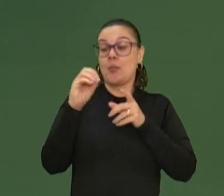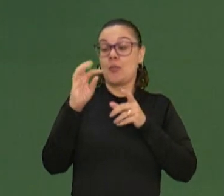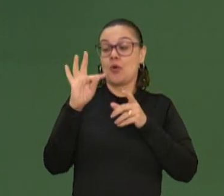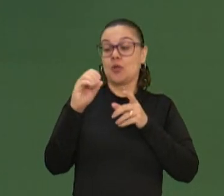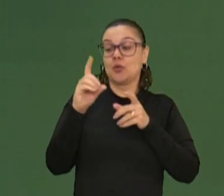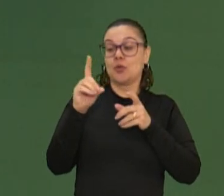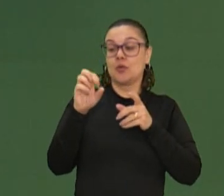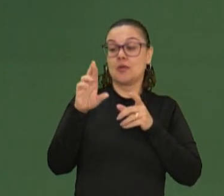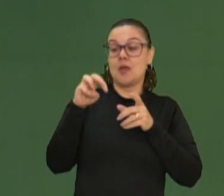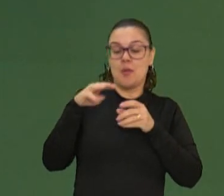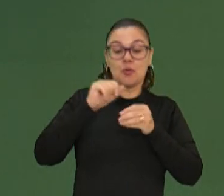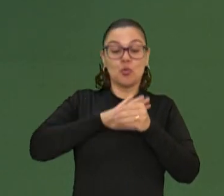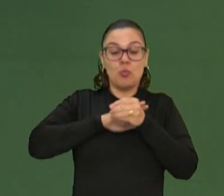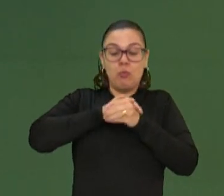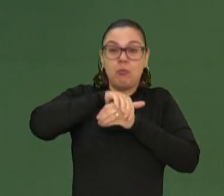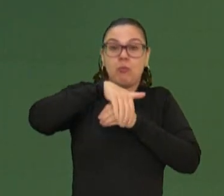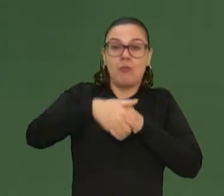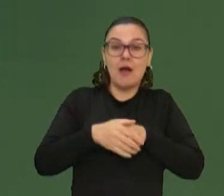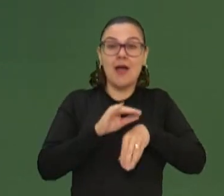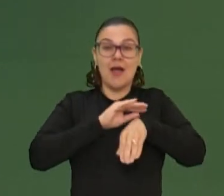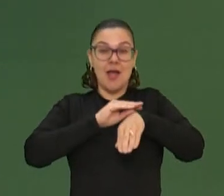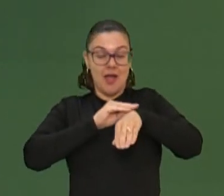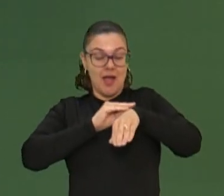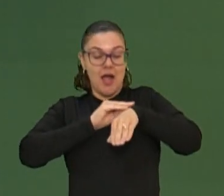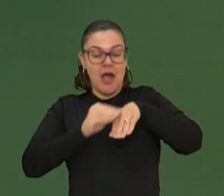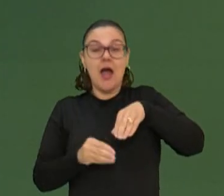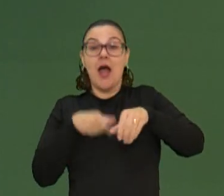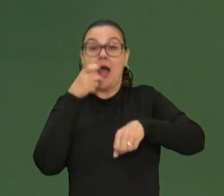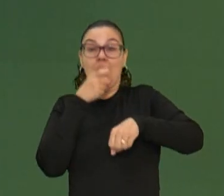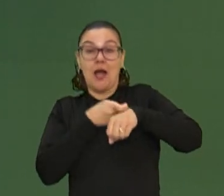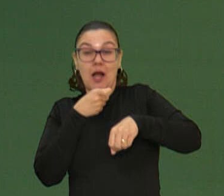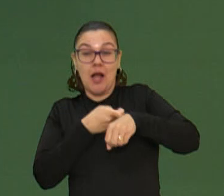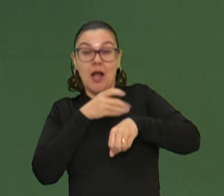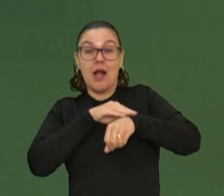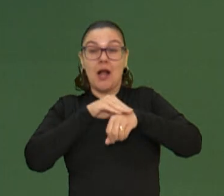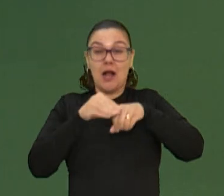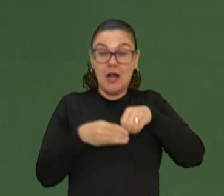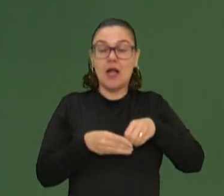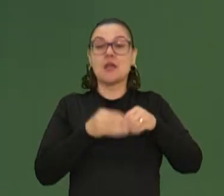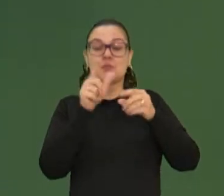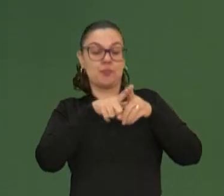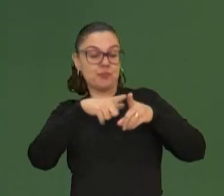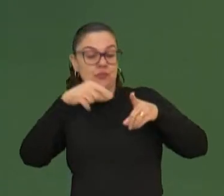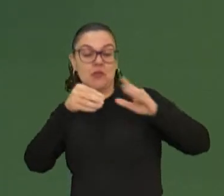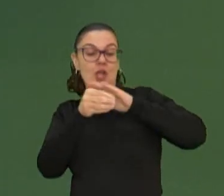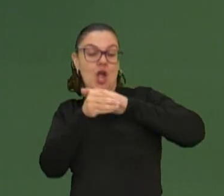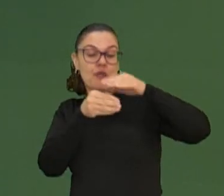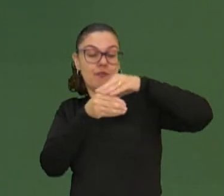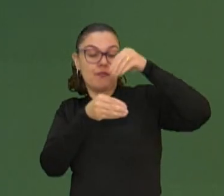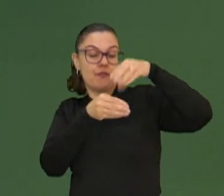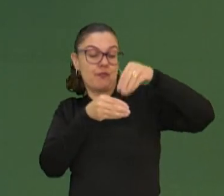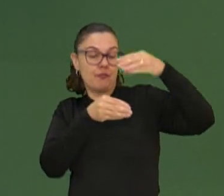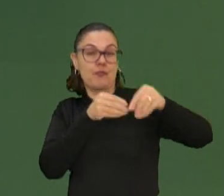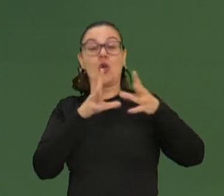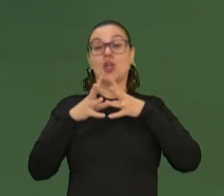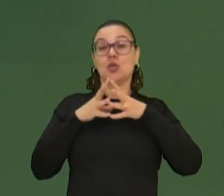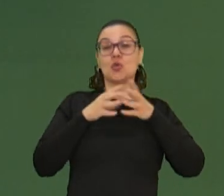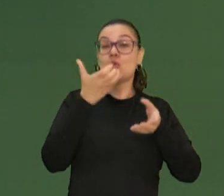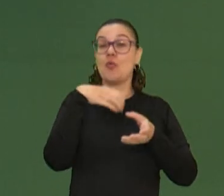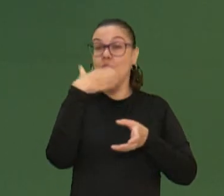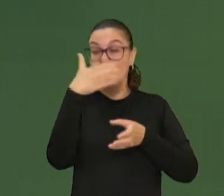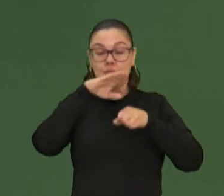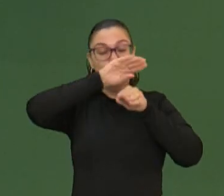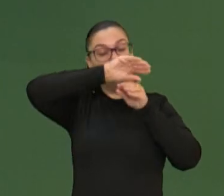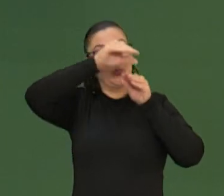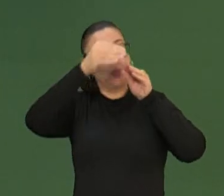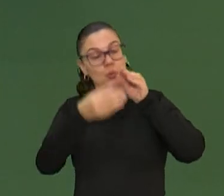planta. A casca, a epiderme das folhas, o epicarpo dos frutos, todos esses revestimentos que a